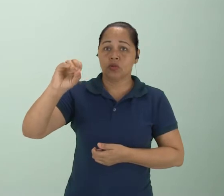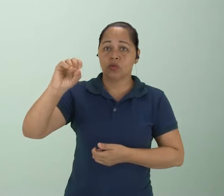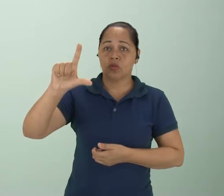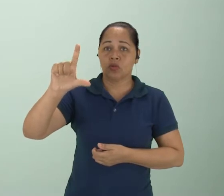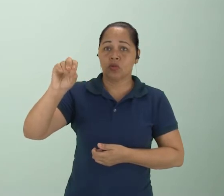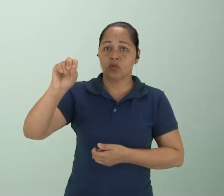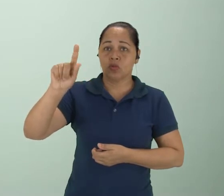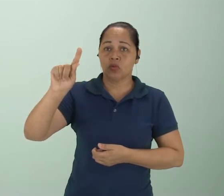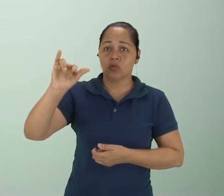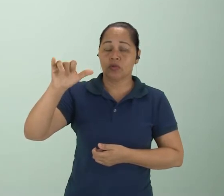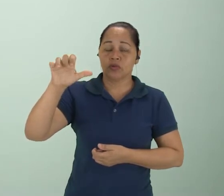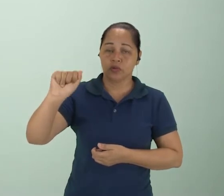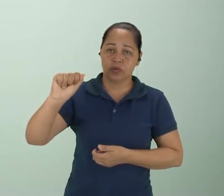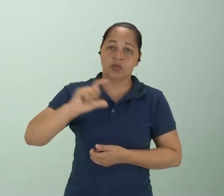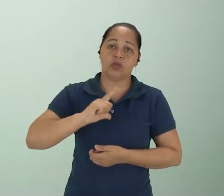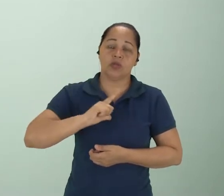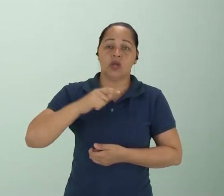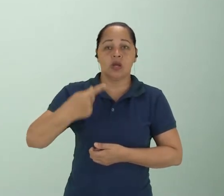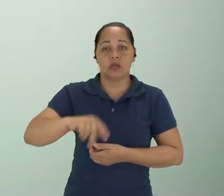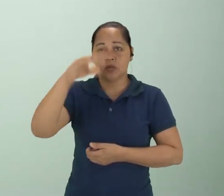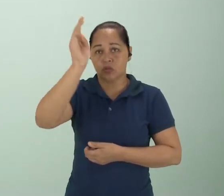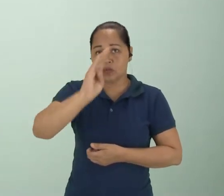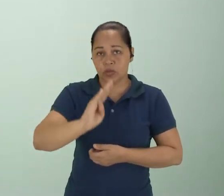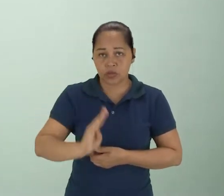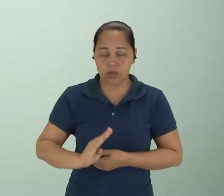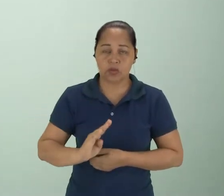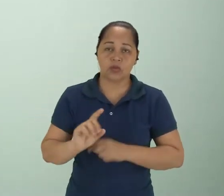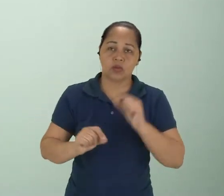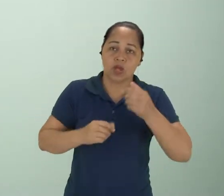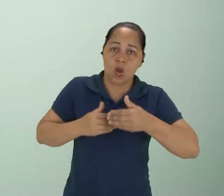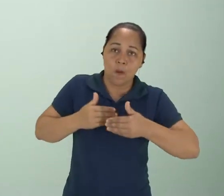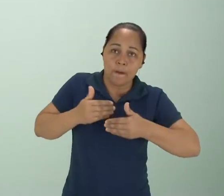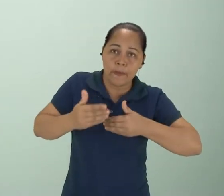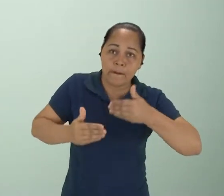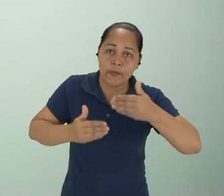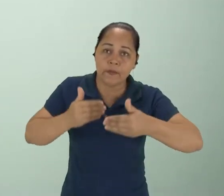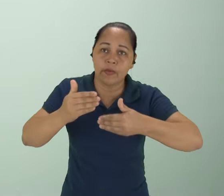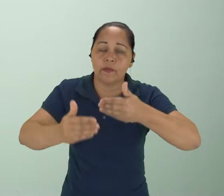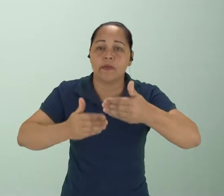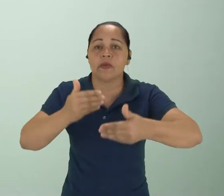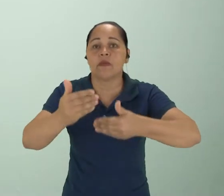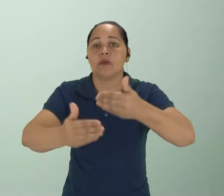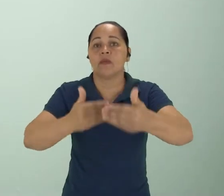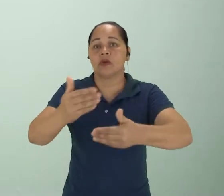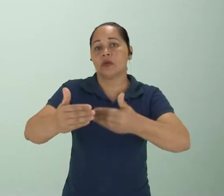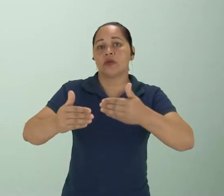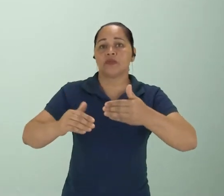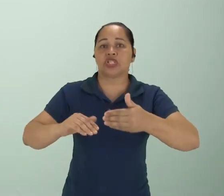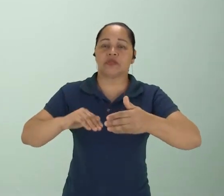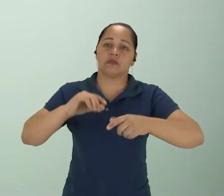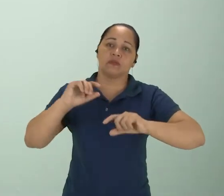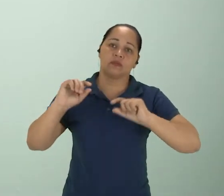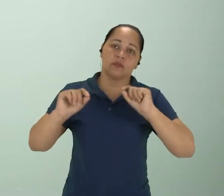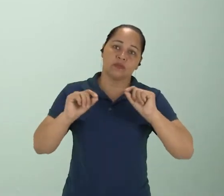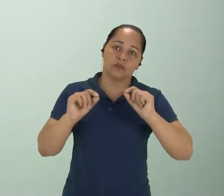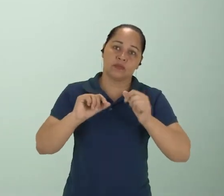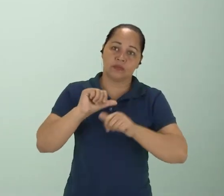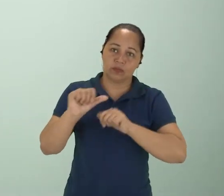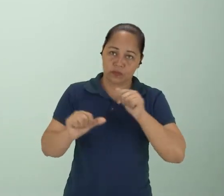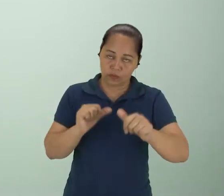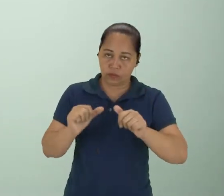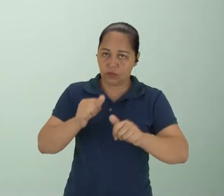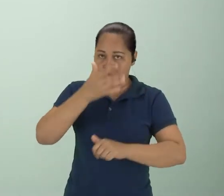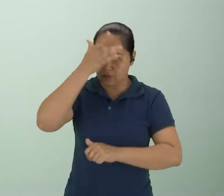importante para entendermos o Brasil. O Brasil ele vai evoluindo pela formação, pelo multiculturalismo